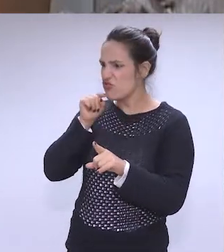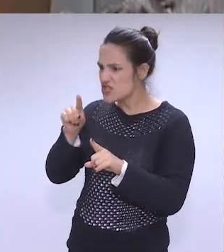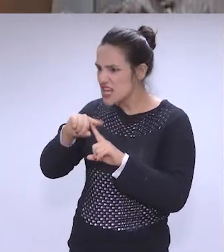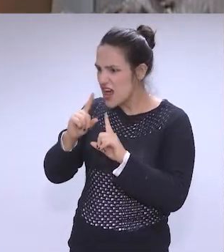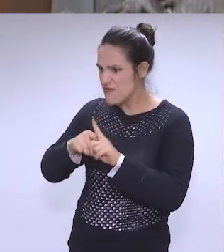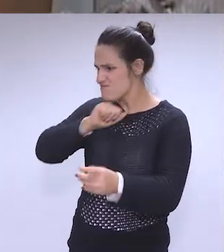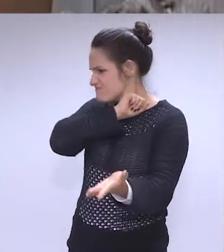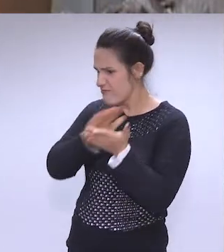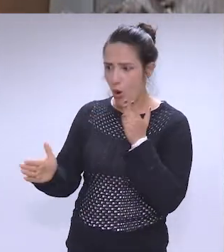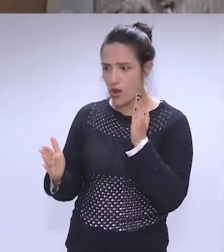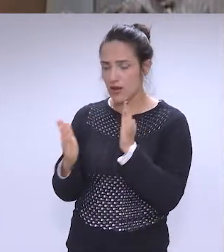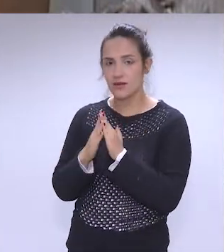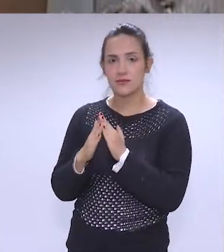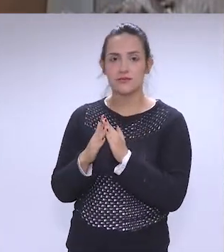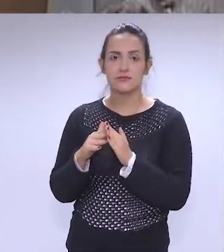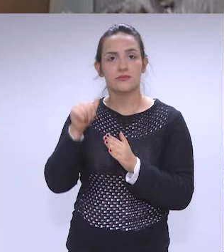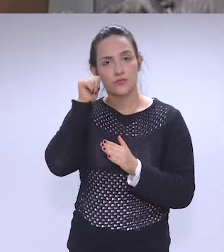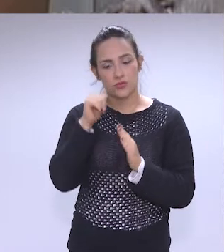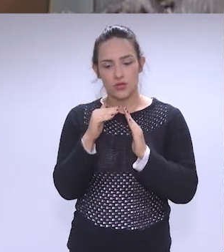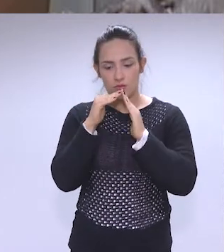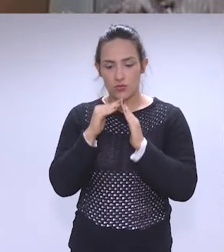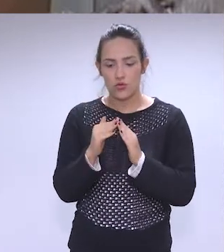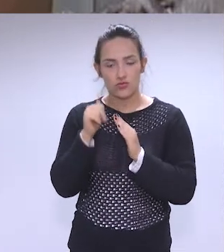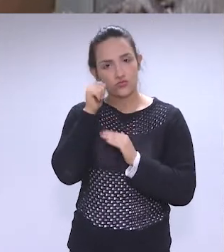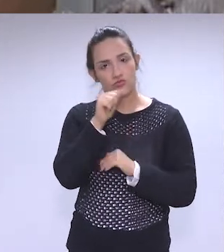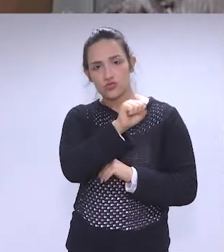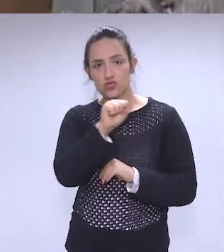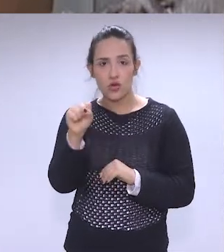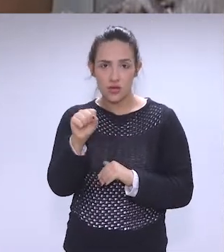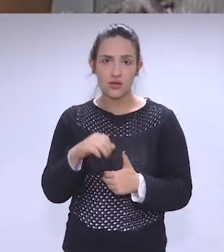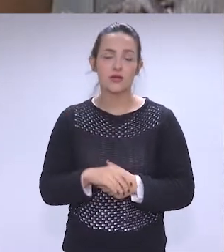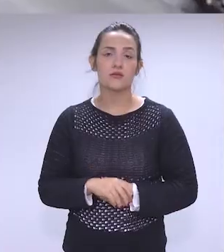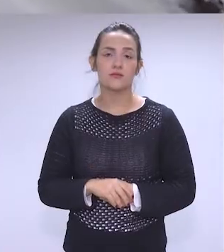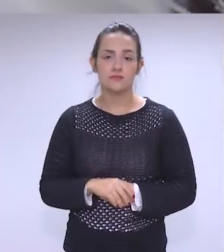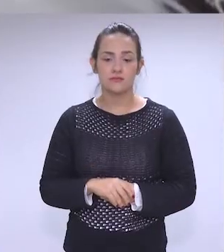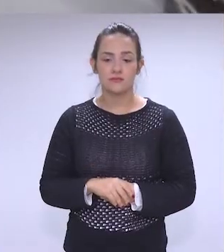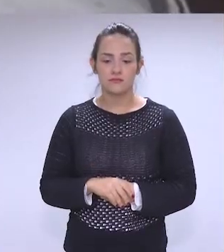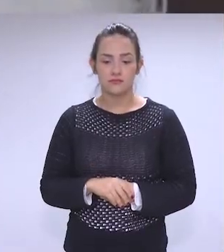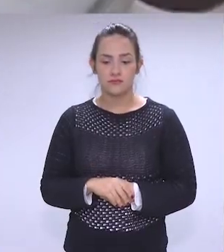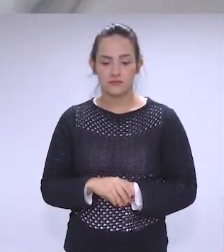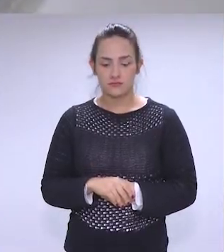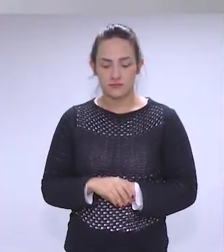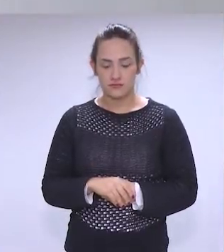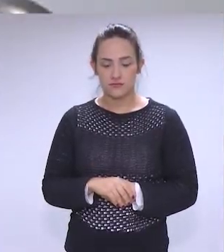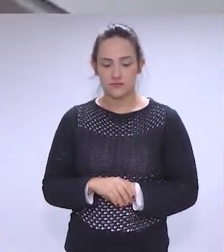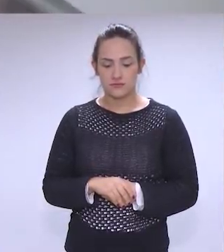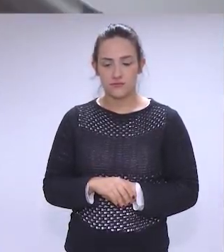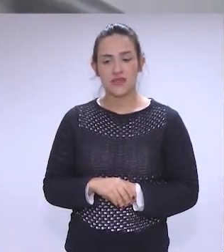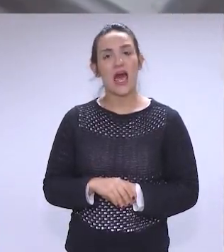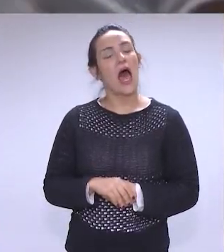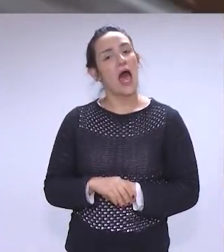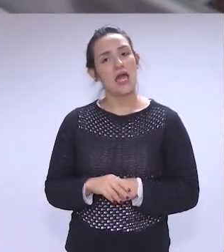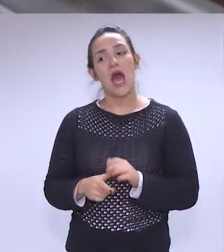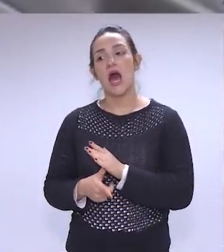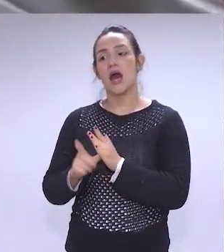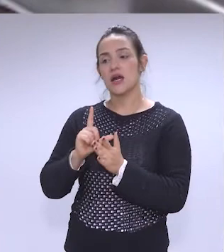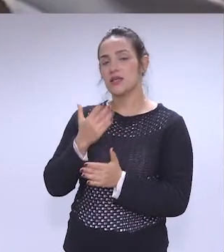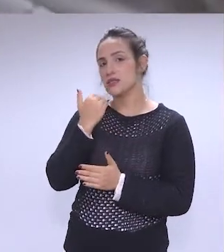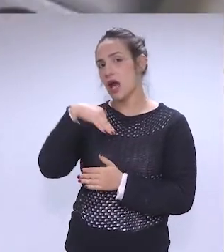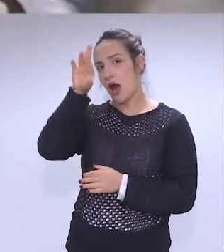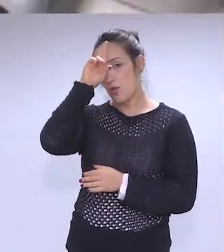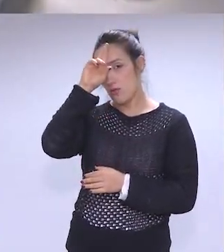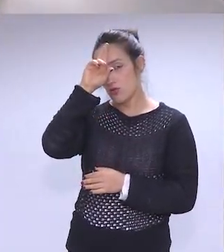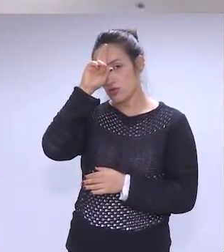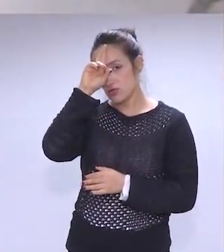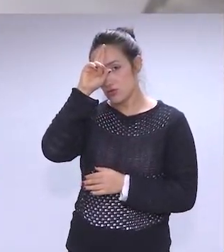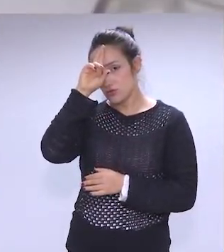Ela saía muito cedo de casa, ela estava morando na casa da sogra. Ela saía antes do almoço ficar pronta para não perder o ônibus. E ela